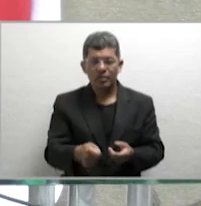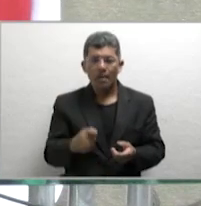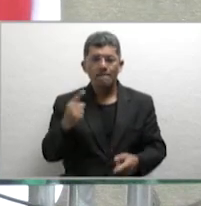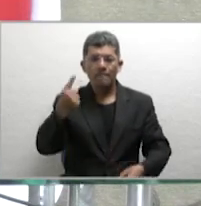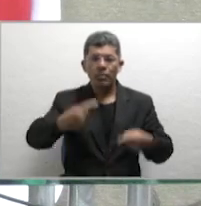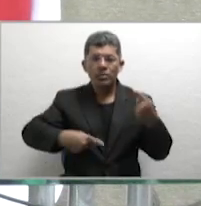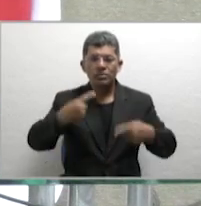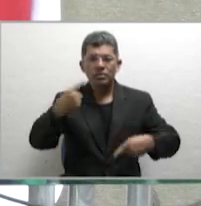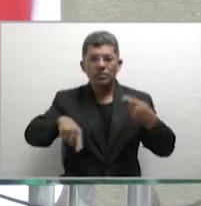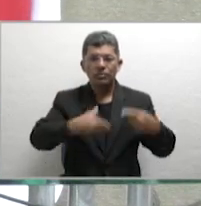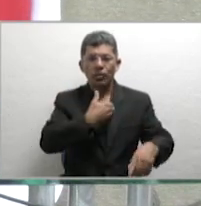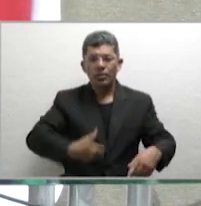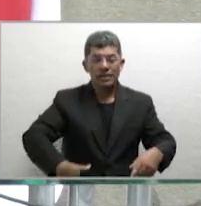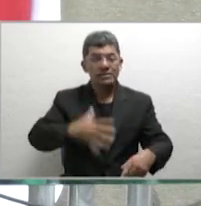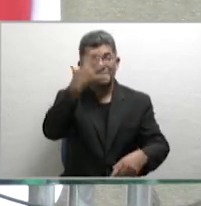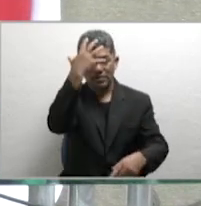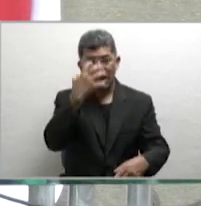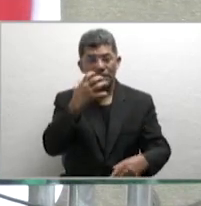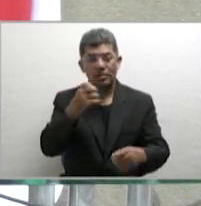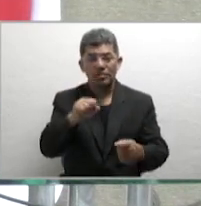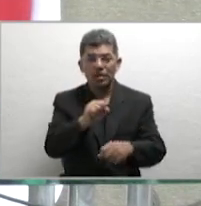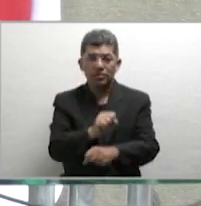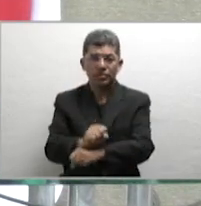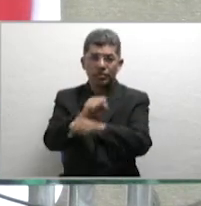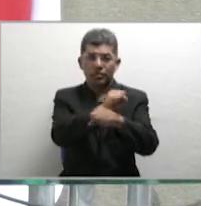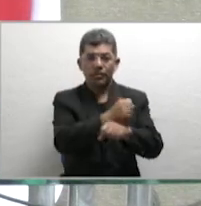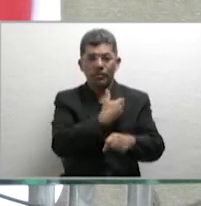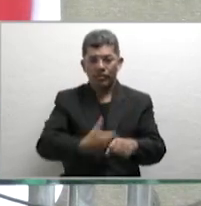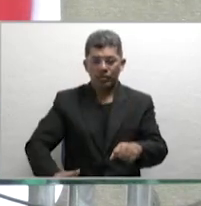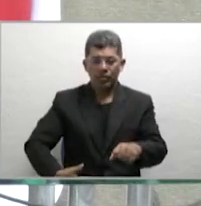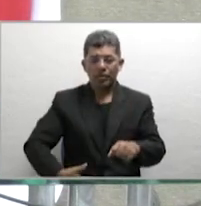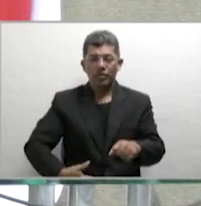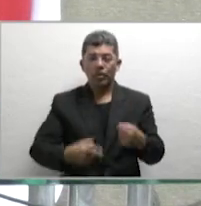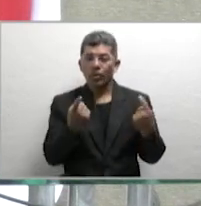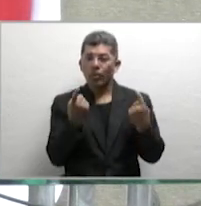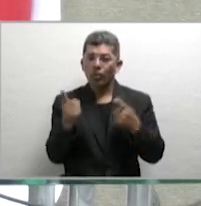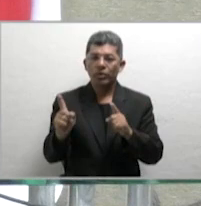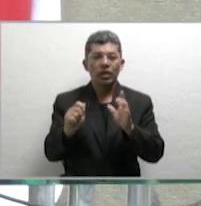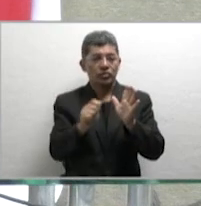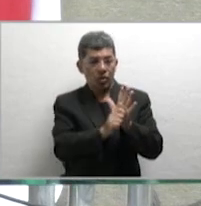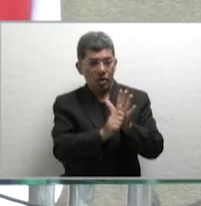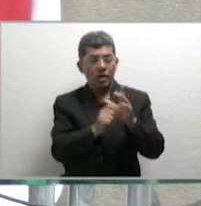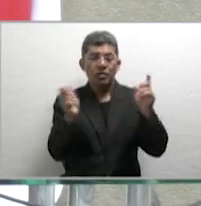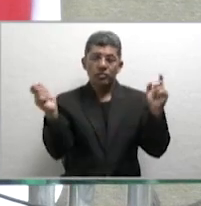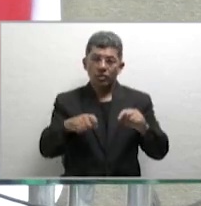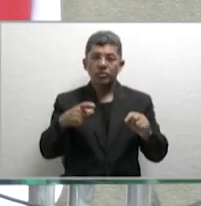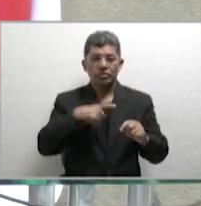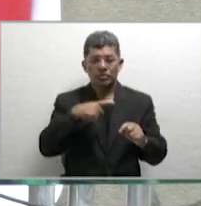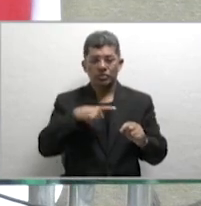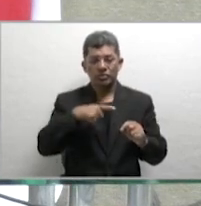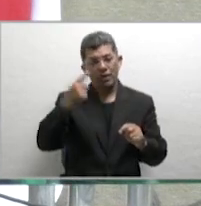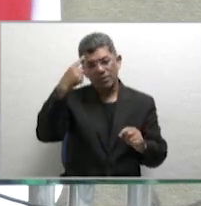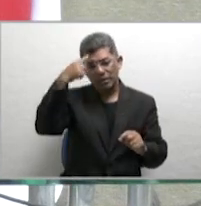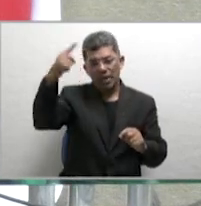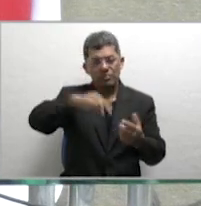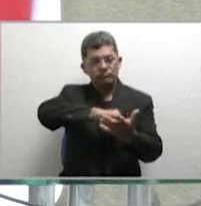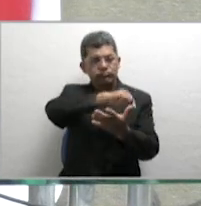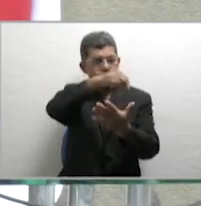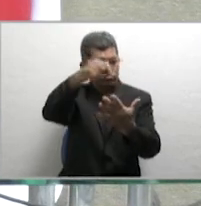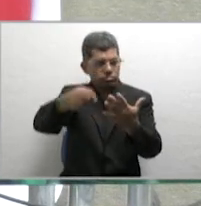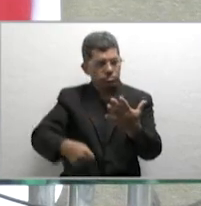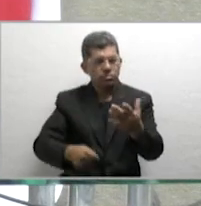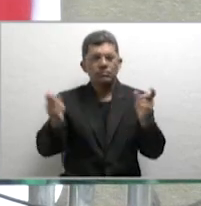políticas públicas sérias, na área de segurança e na política sobre drogas. Nós temos muitas ideias, nós